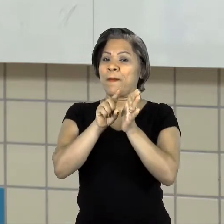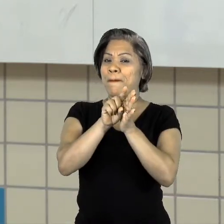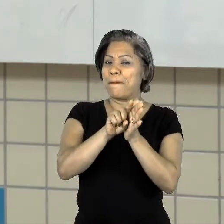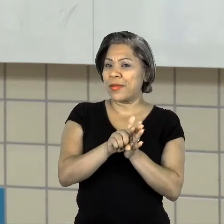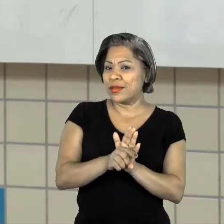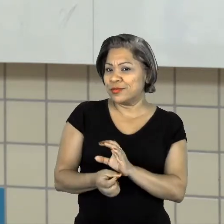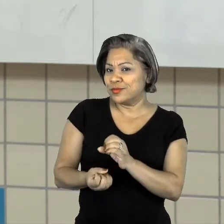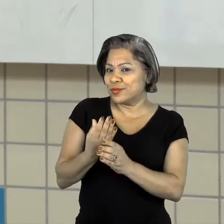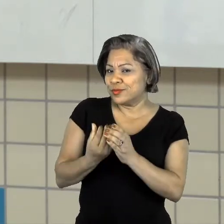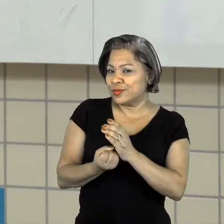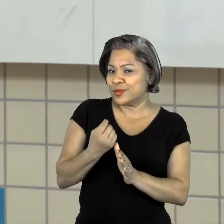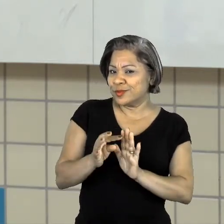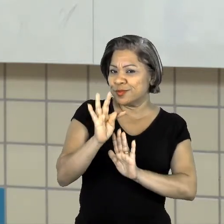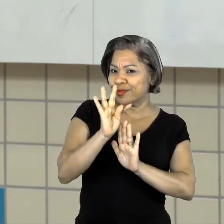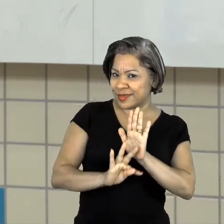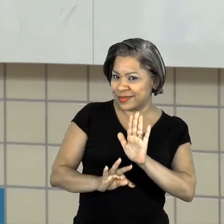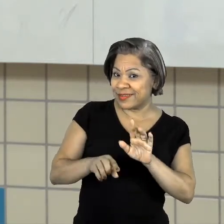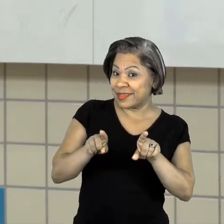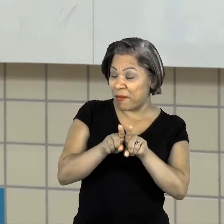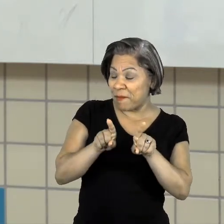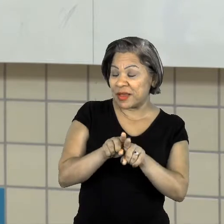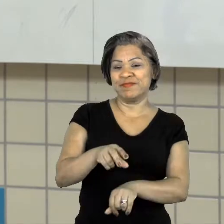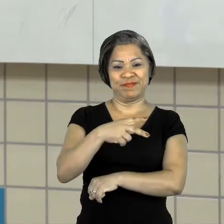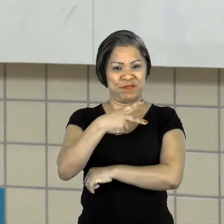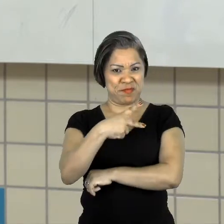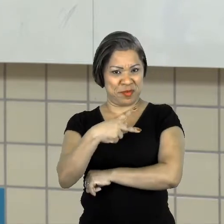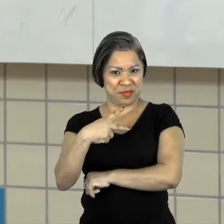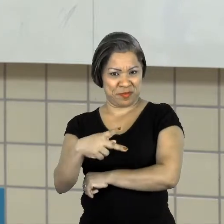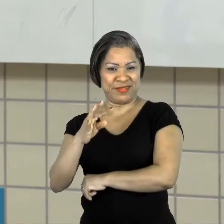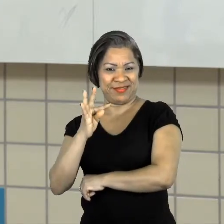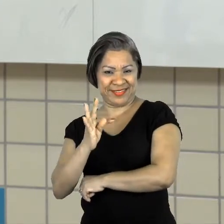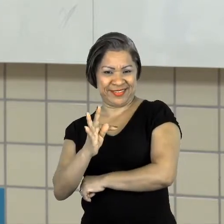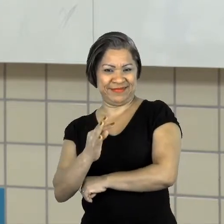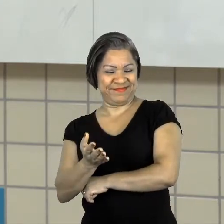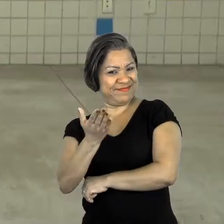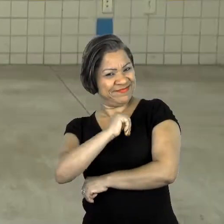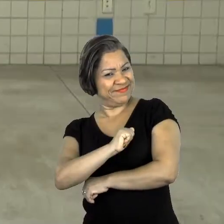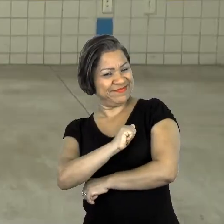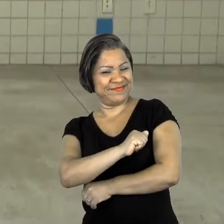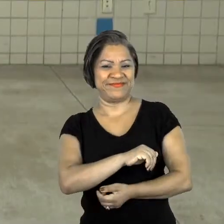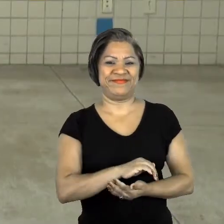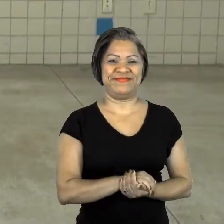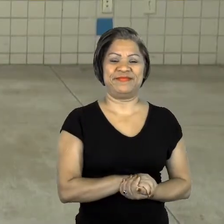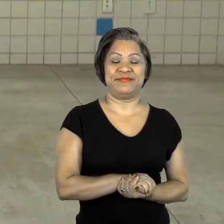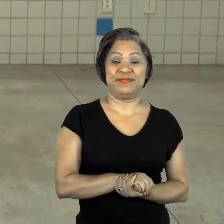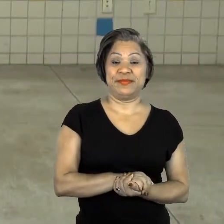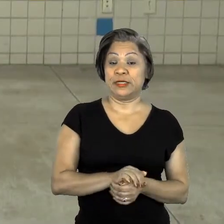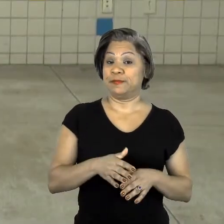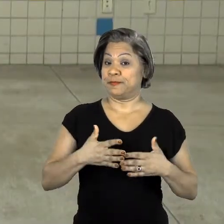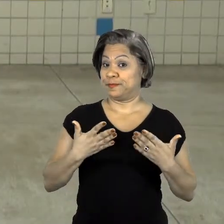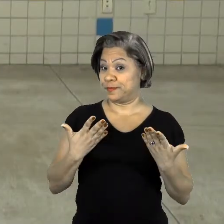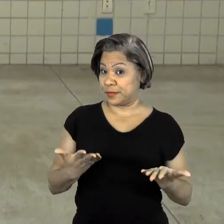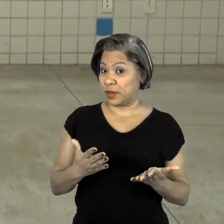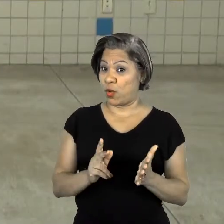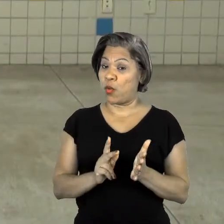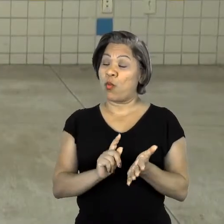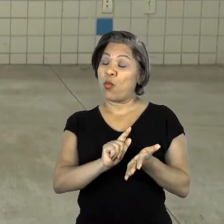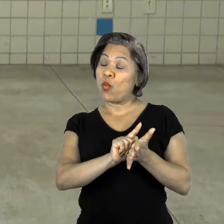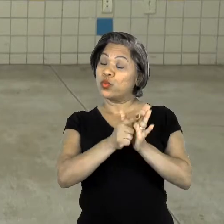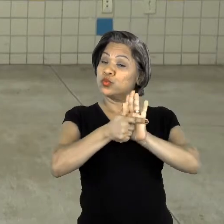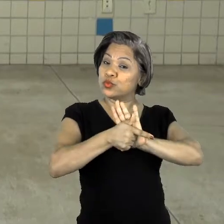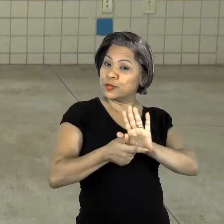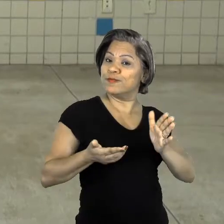texto, conhecido também como PPT. Vamos comigo? Bem, o nosso gênero hoje é